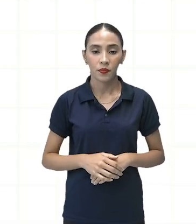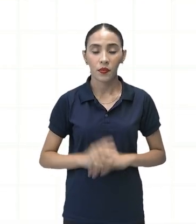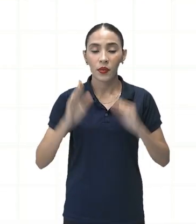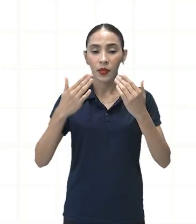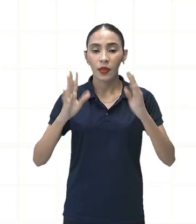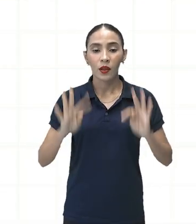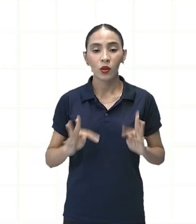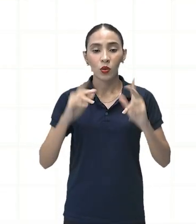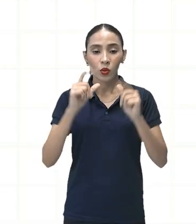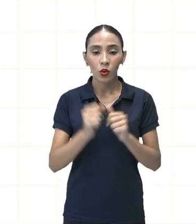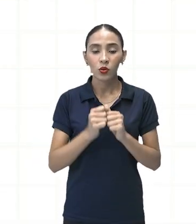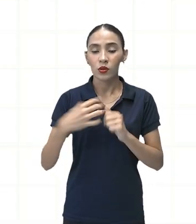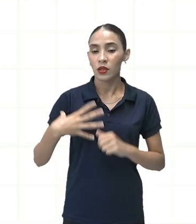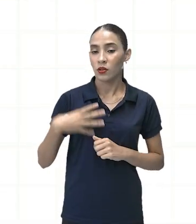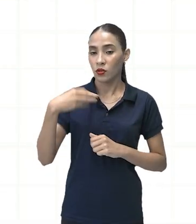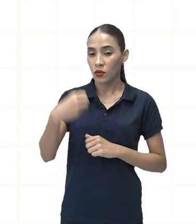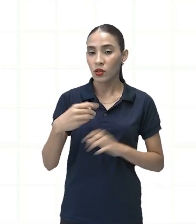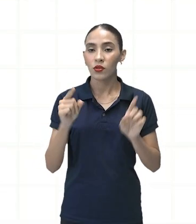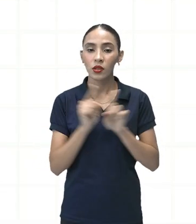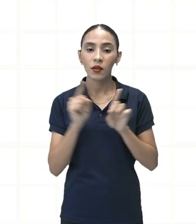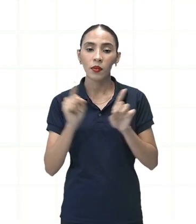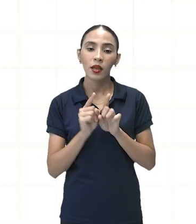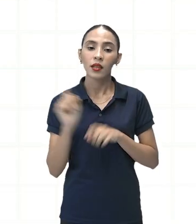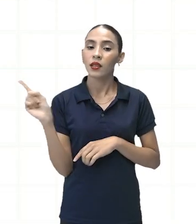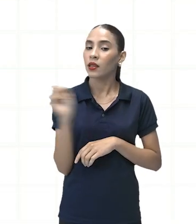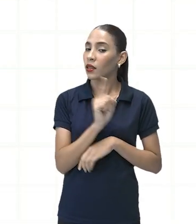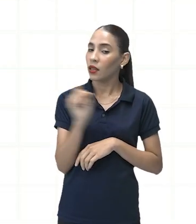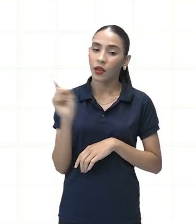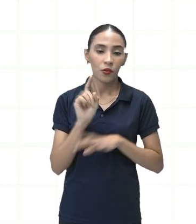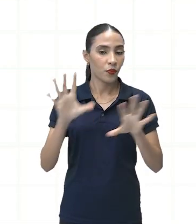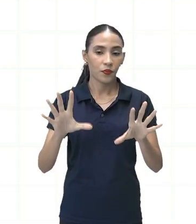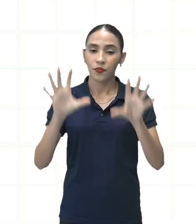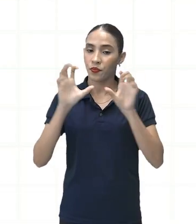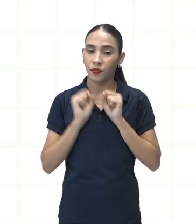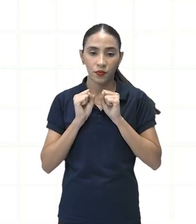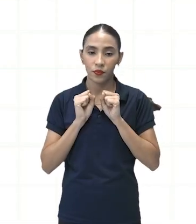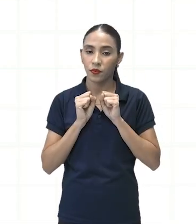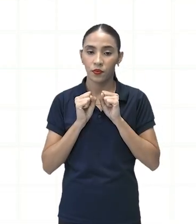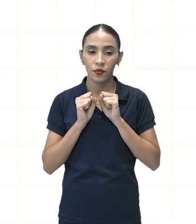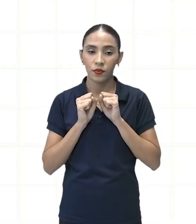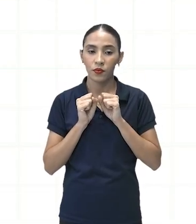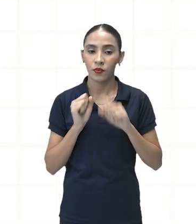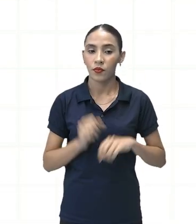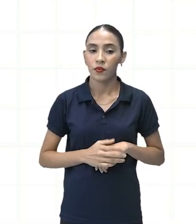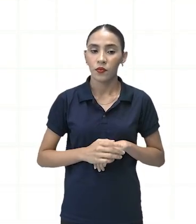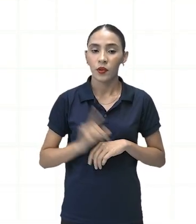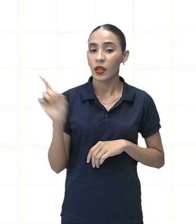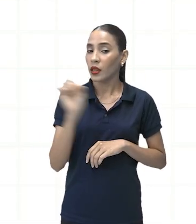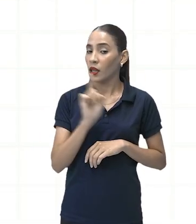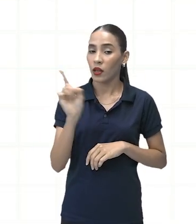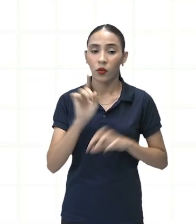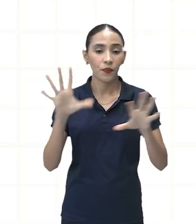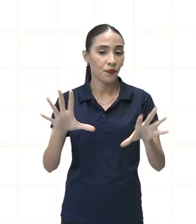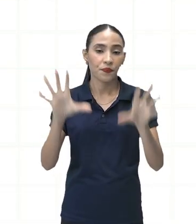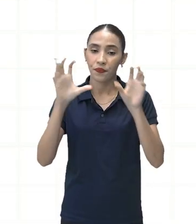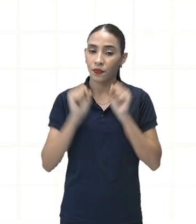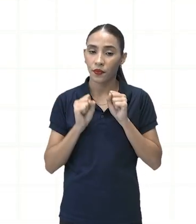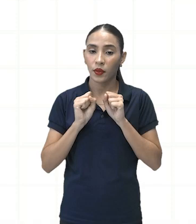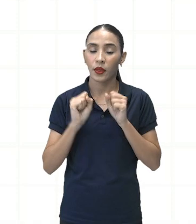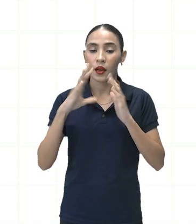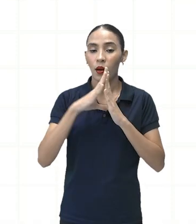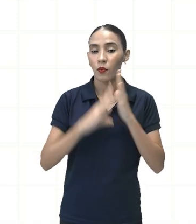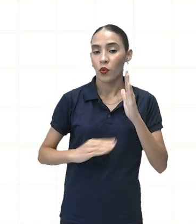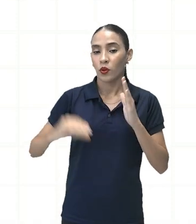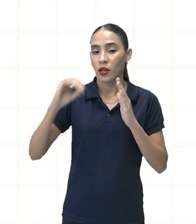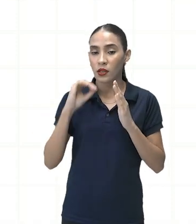E todos os seus filhos, por sua vez, não herdarão, vejam vocês, não herdarão a